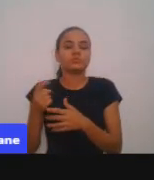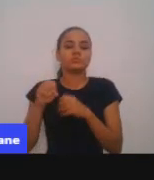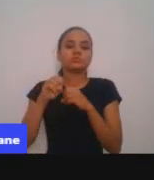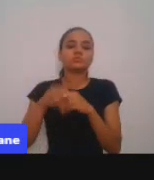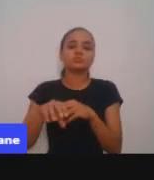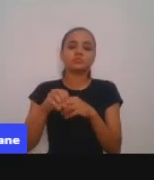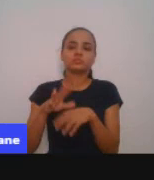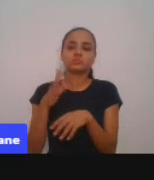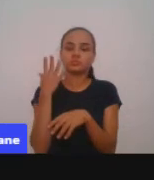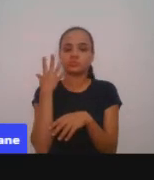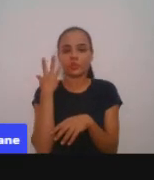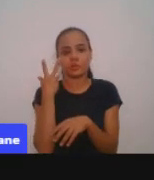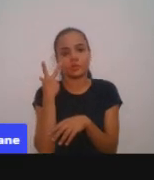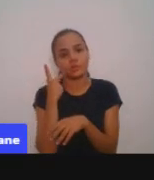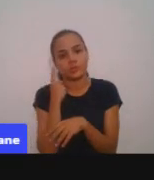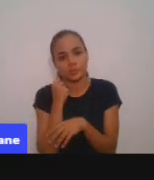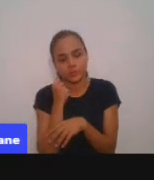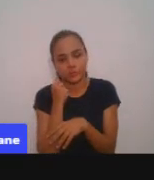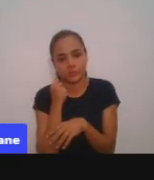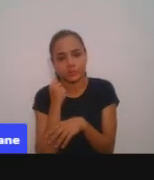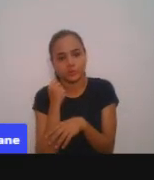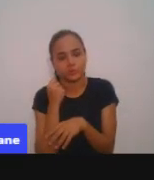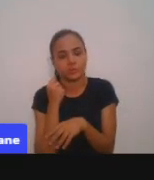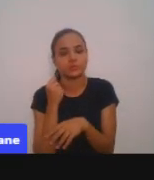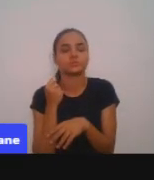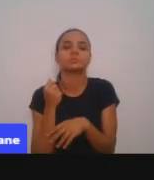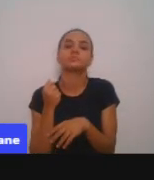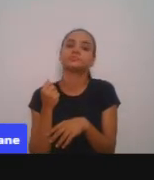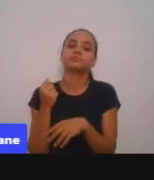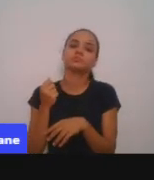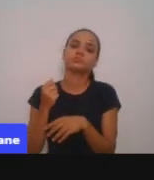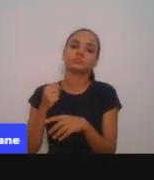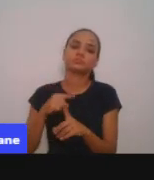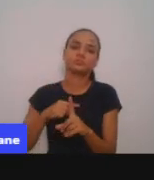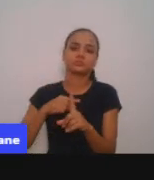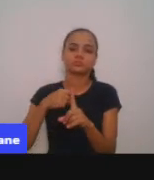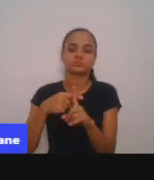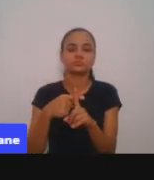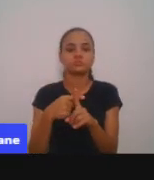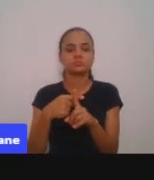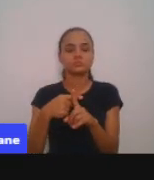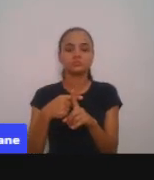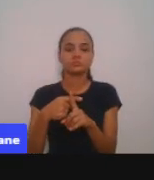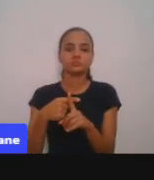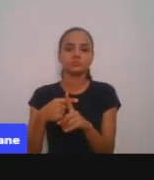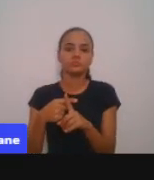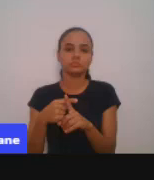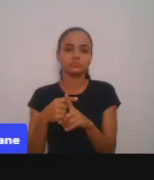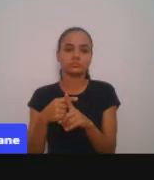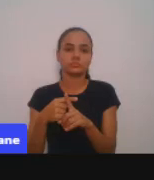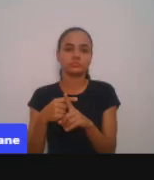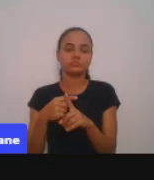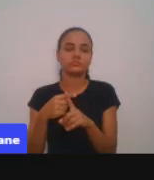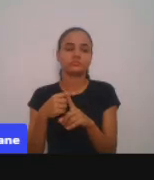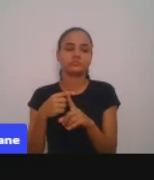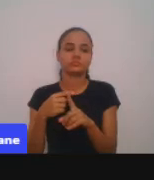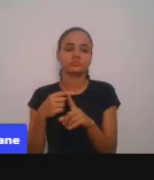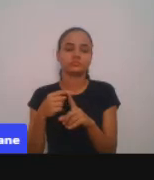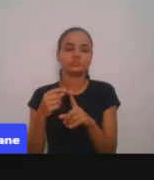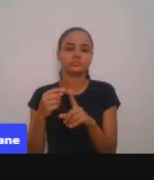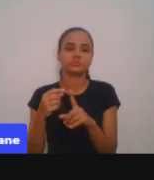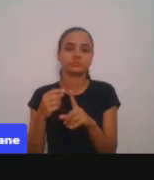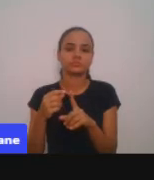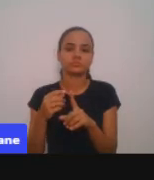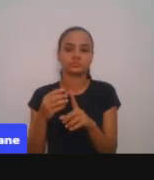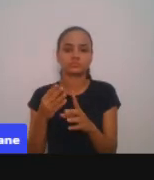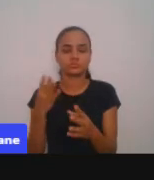e vai colocar como mais uma de suas finalidades a ampliação do universo das experiências, dos conhecimentos, das